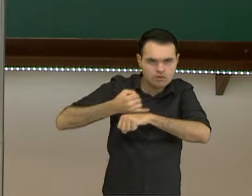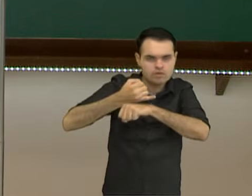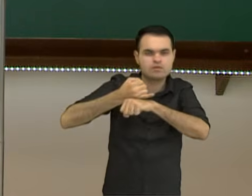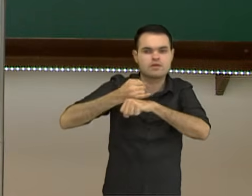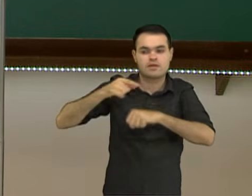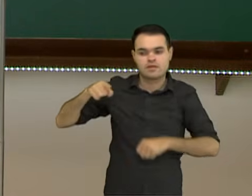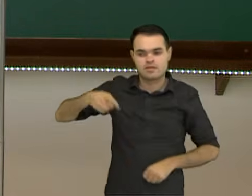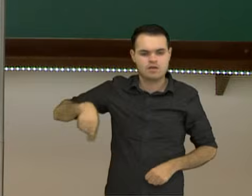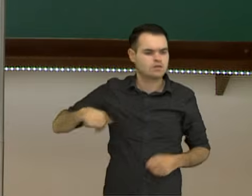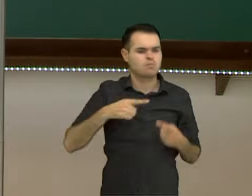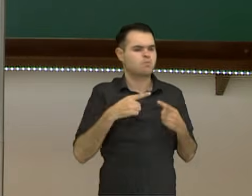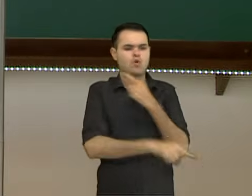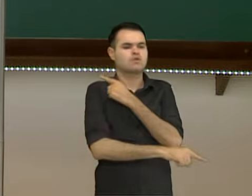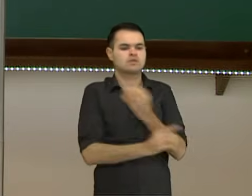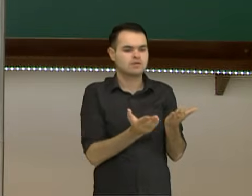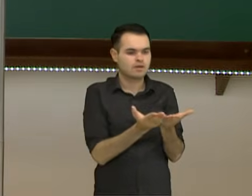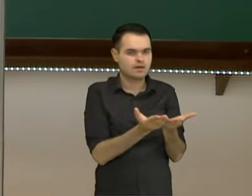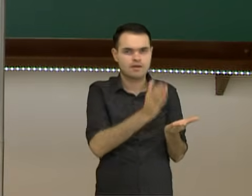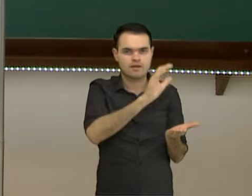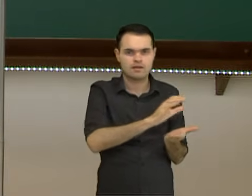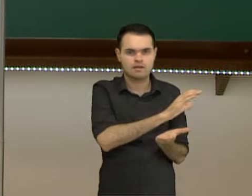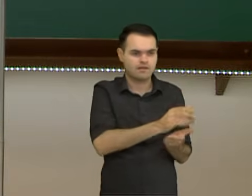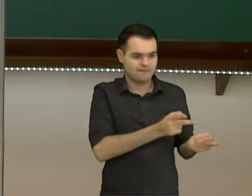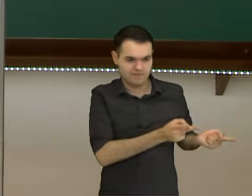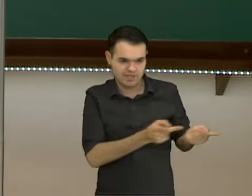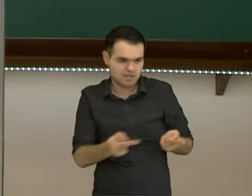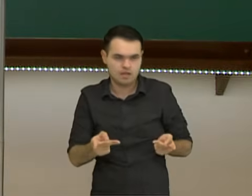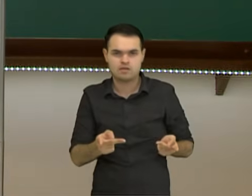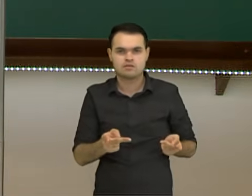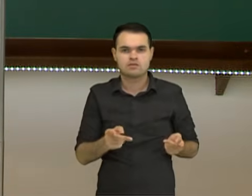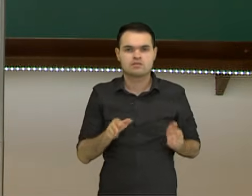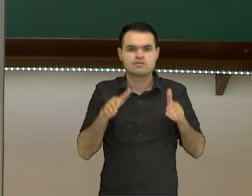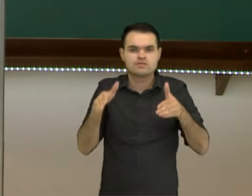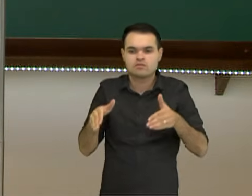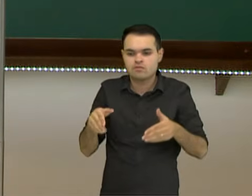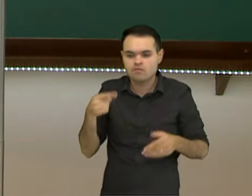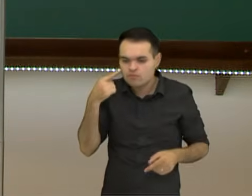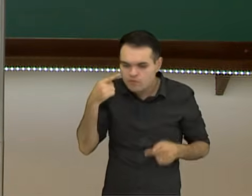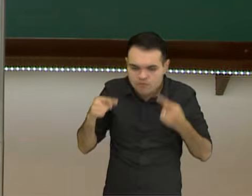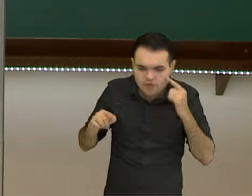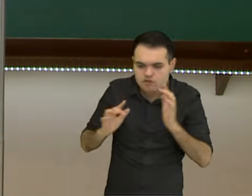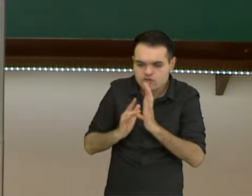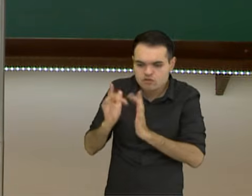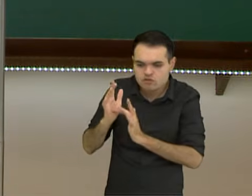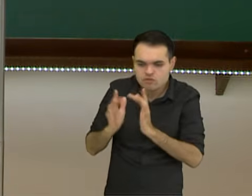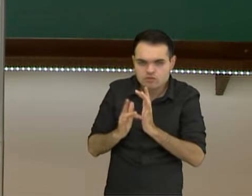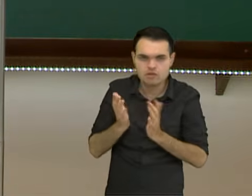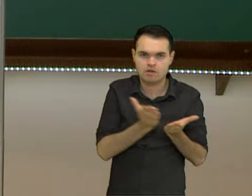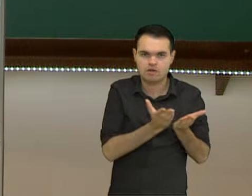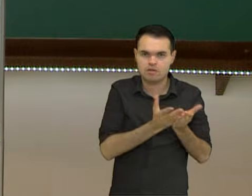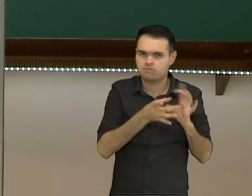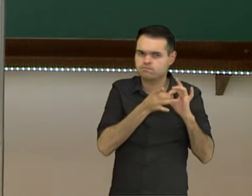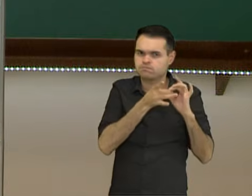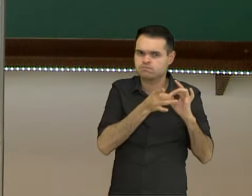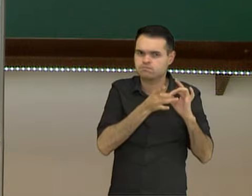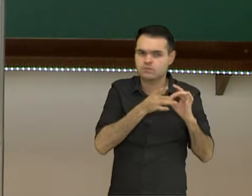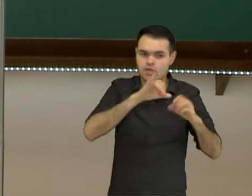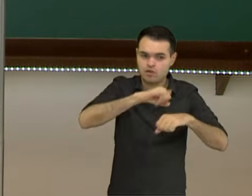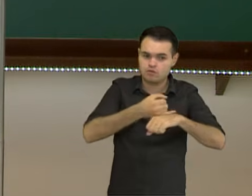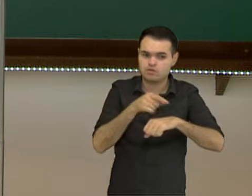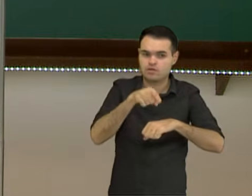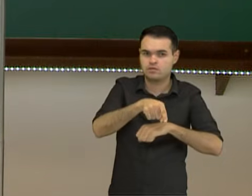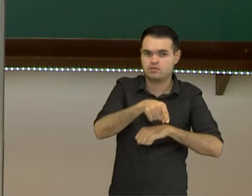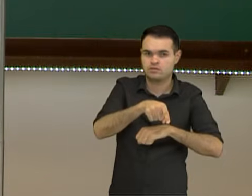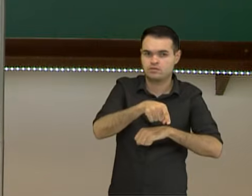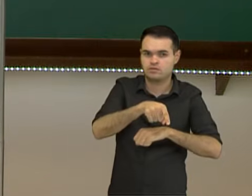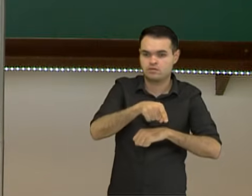eles proibiram os cristãos de visitar o túmulo de Jesus, que para o cristianismo católico está em Jerusalém. Então